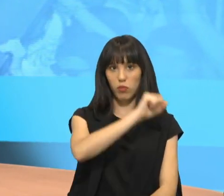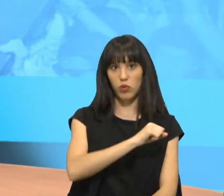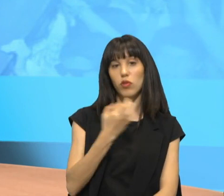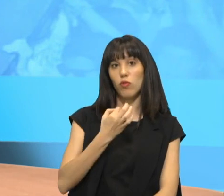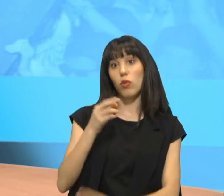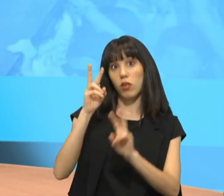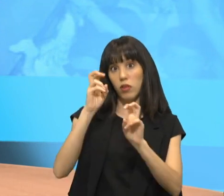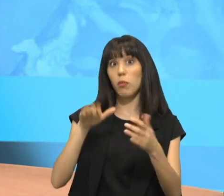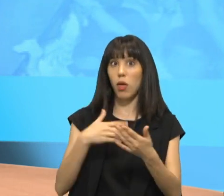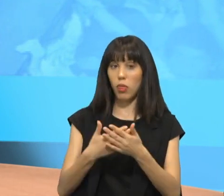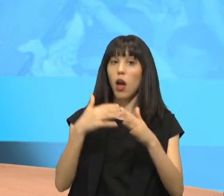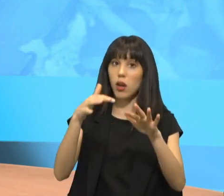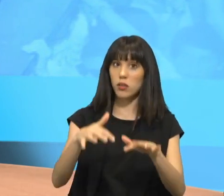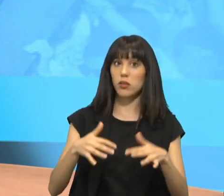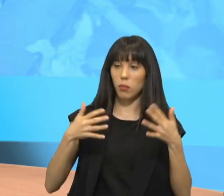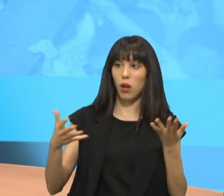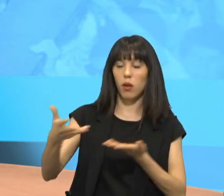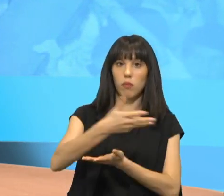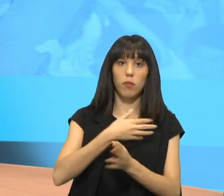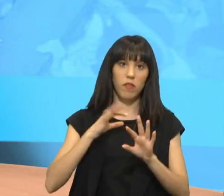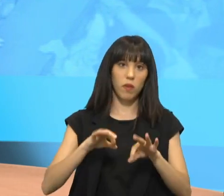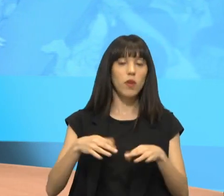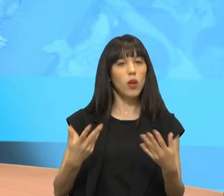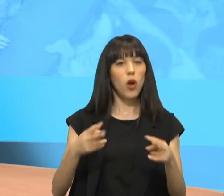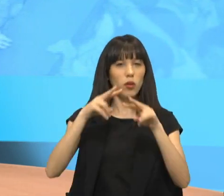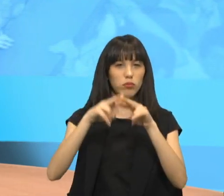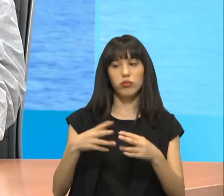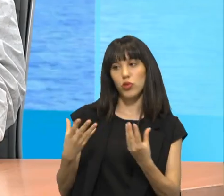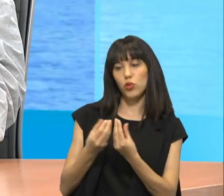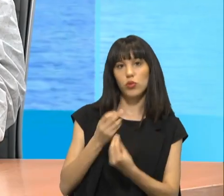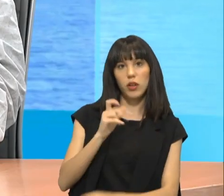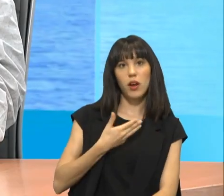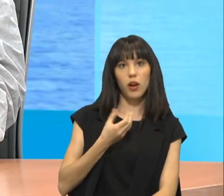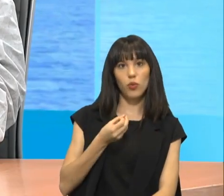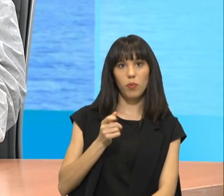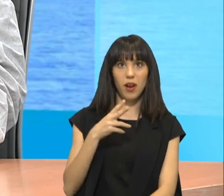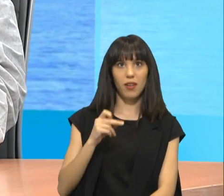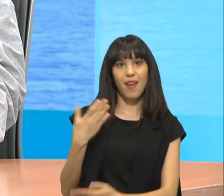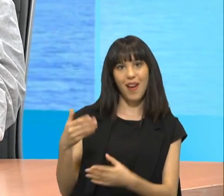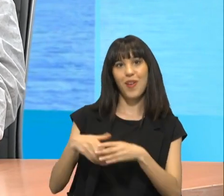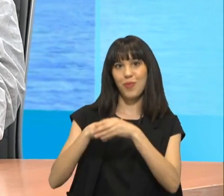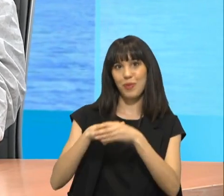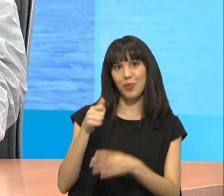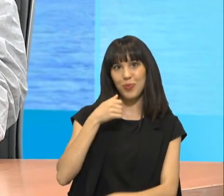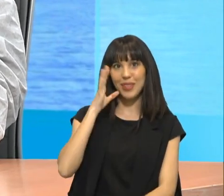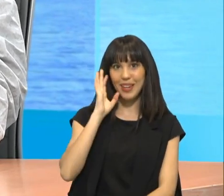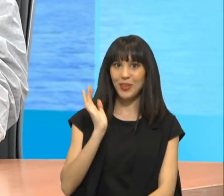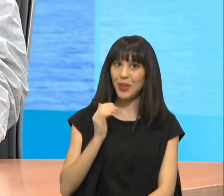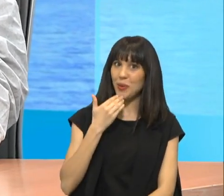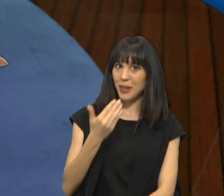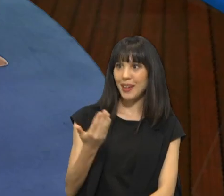Plenária, que terminou e que agora analisamos com Ricardo Perna, que está hoje connosco. Cumprimento, muito boa tarde. Olá. Obrigado, Ricardo,